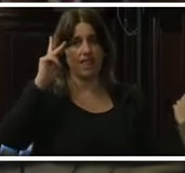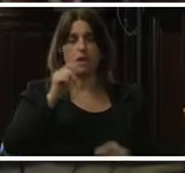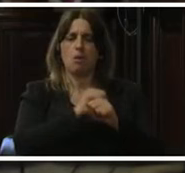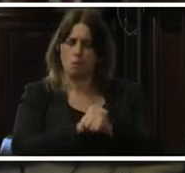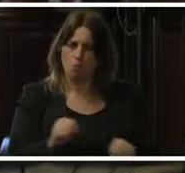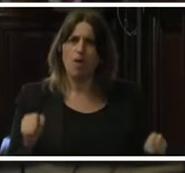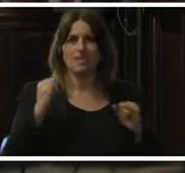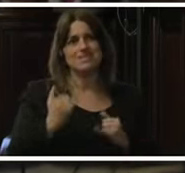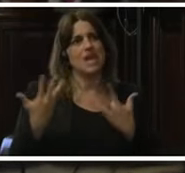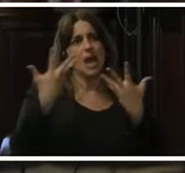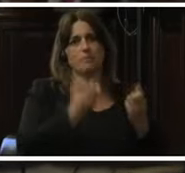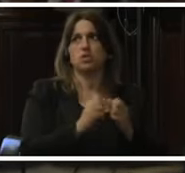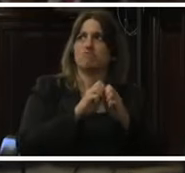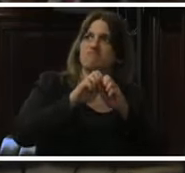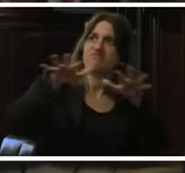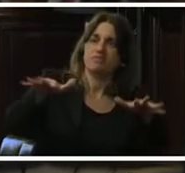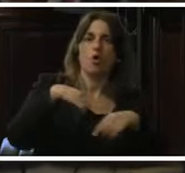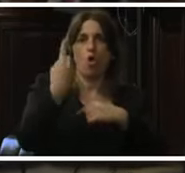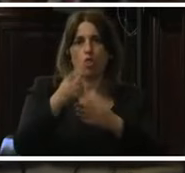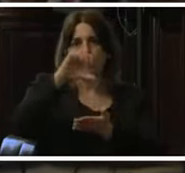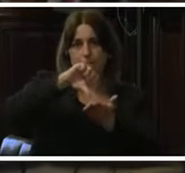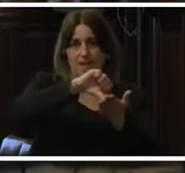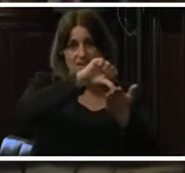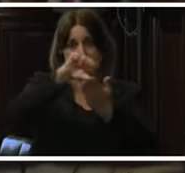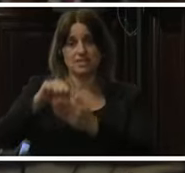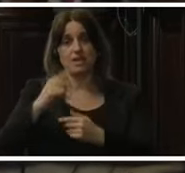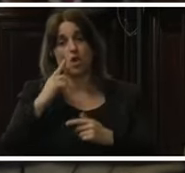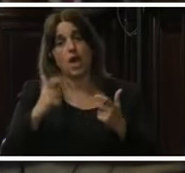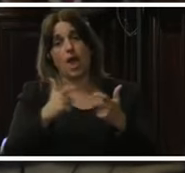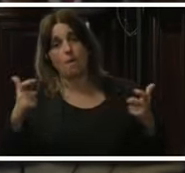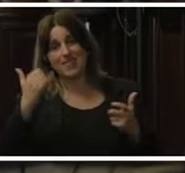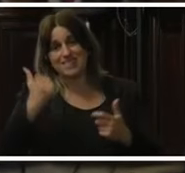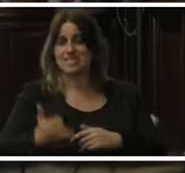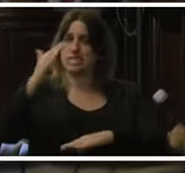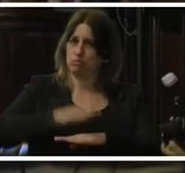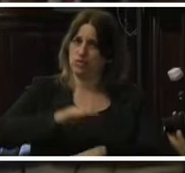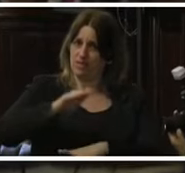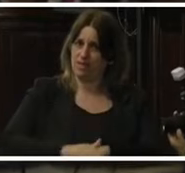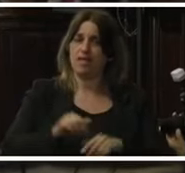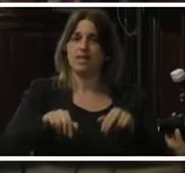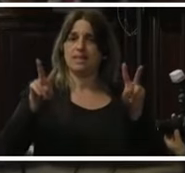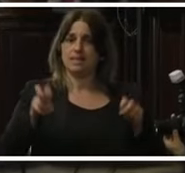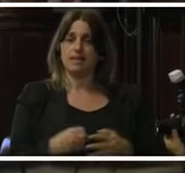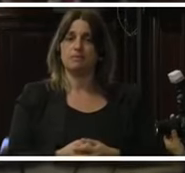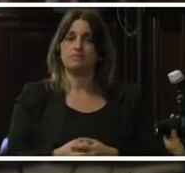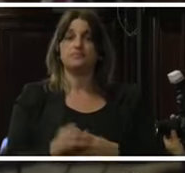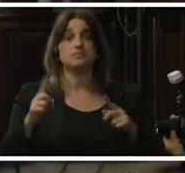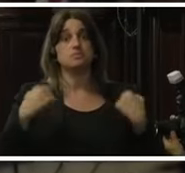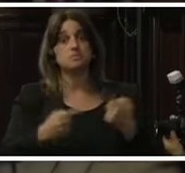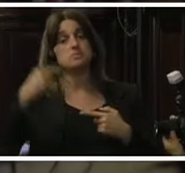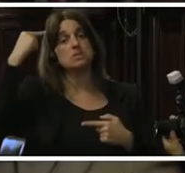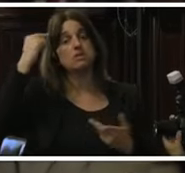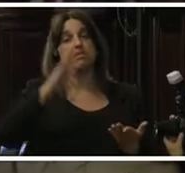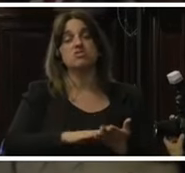países o que aumenta singularmente suas responsabilidades no tema considerando a omissão do estado brasileiro